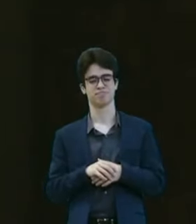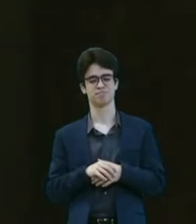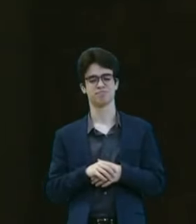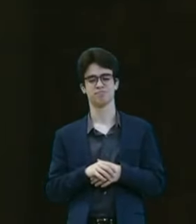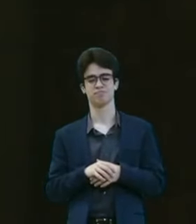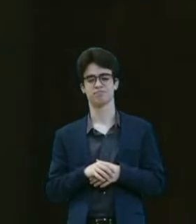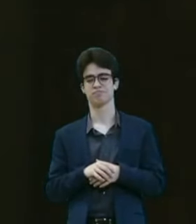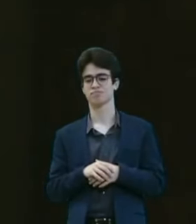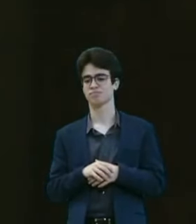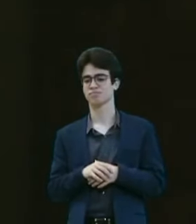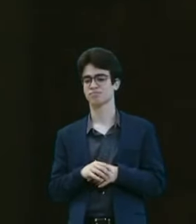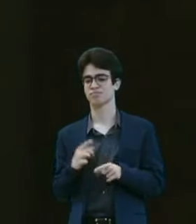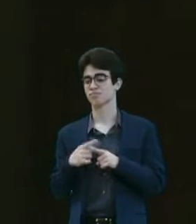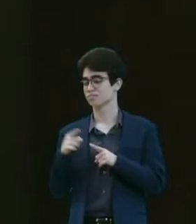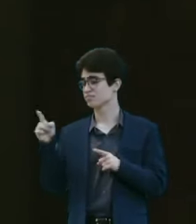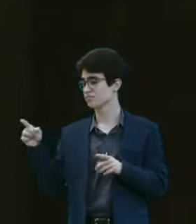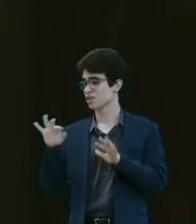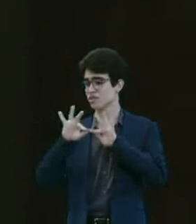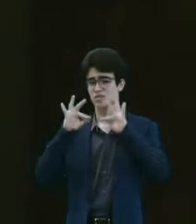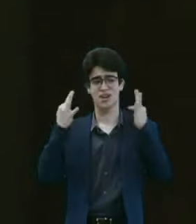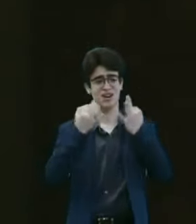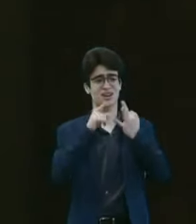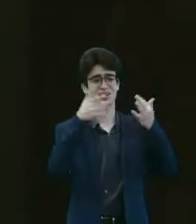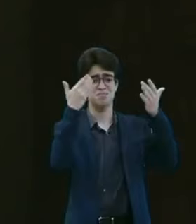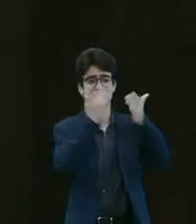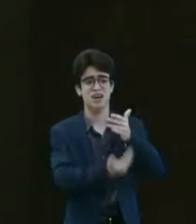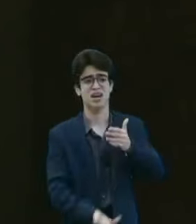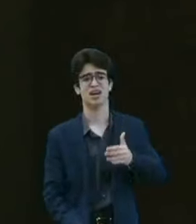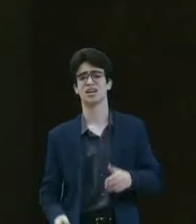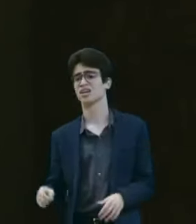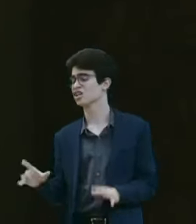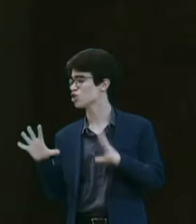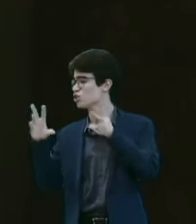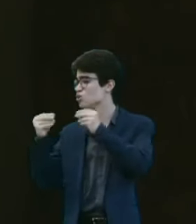Ele estava perdendo a família, já tinha perdido tudo.